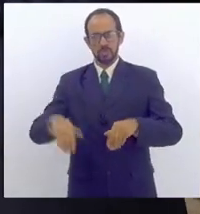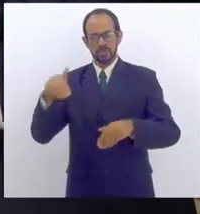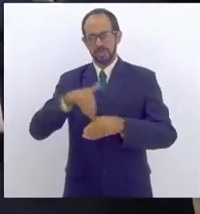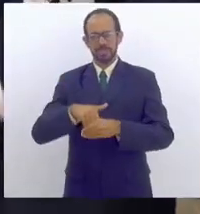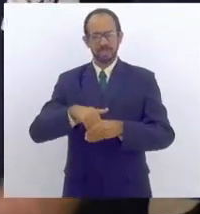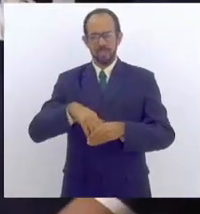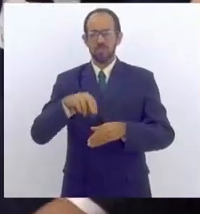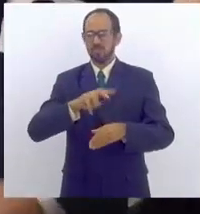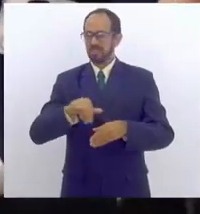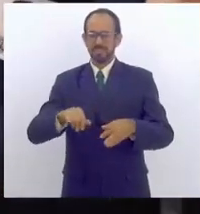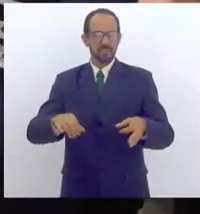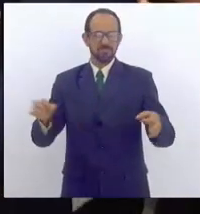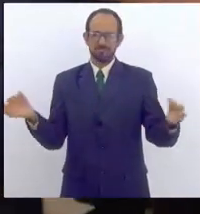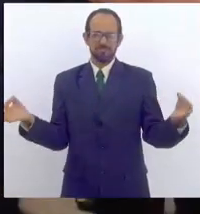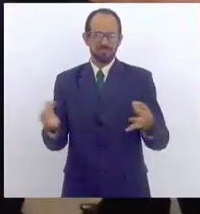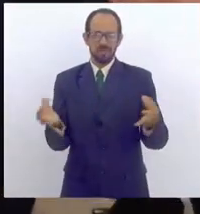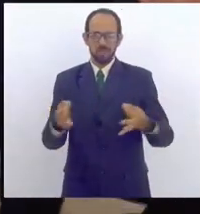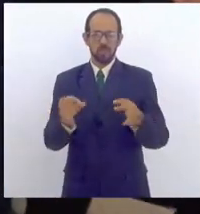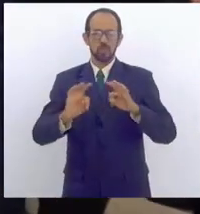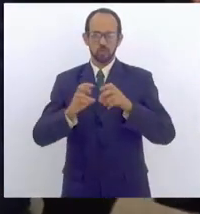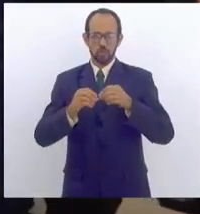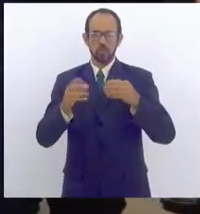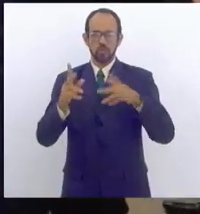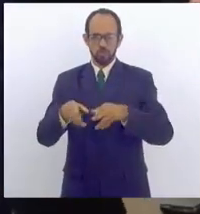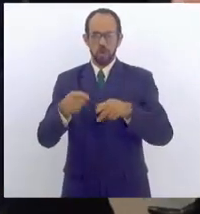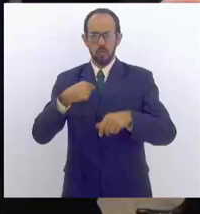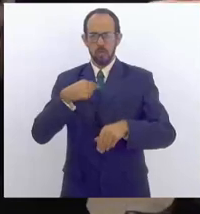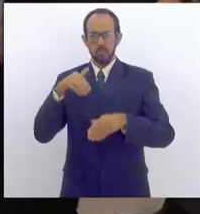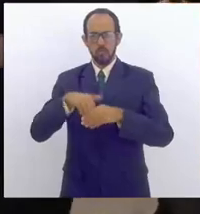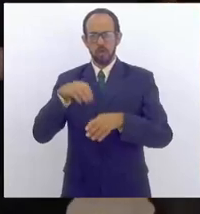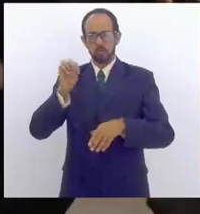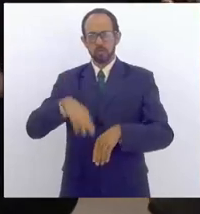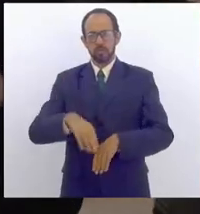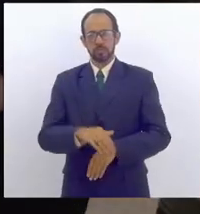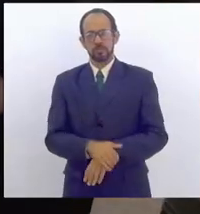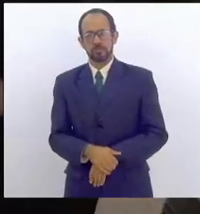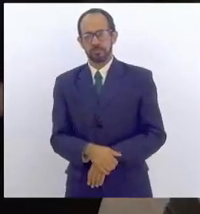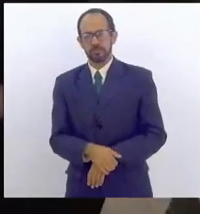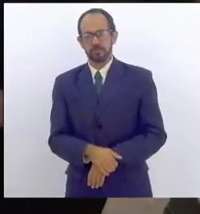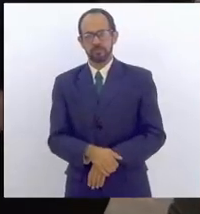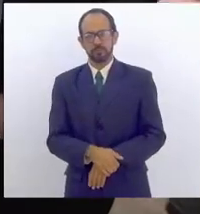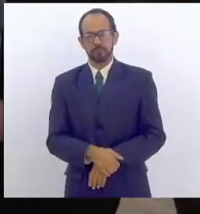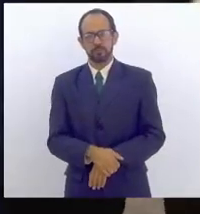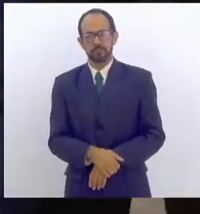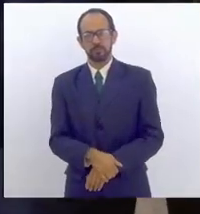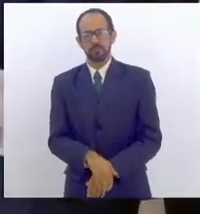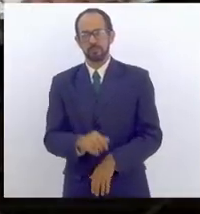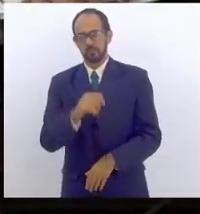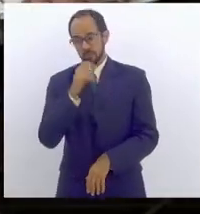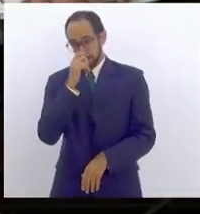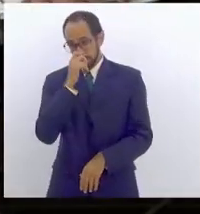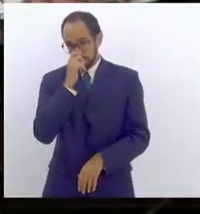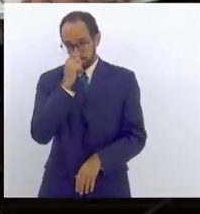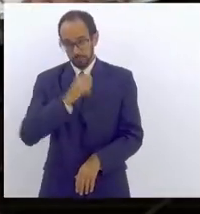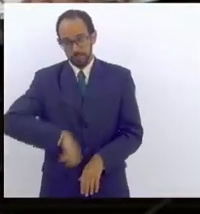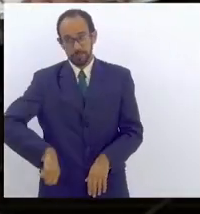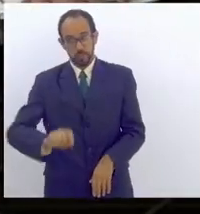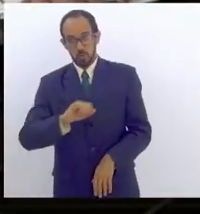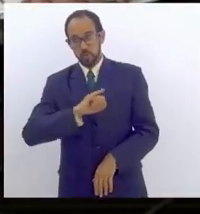junto. Deputado Jorge Felipe Neto, vota sim. Júlio